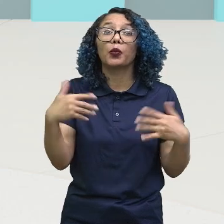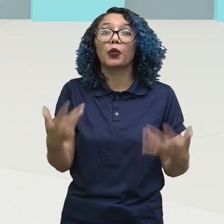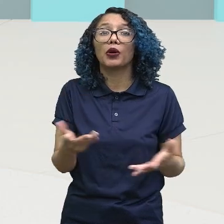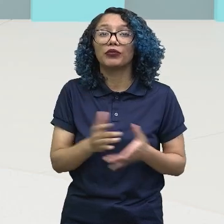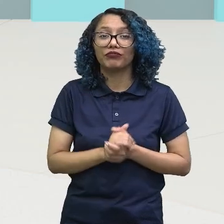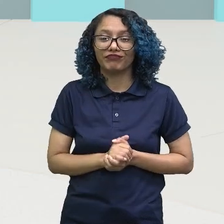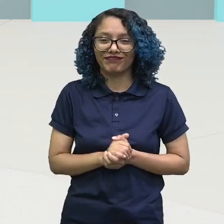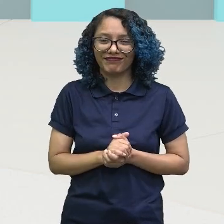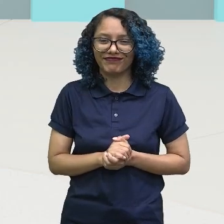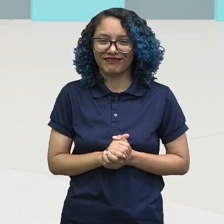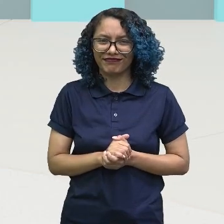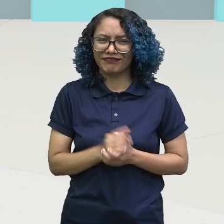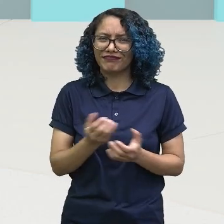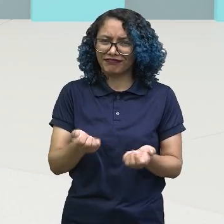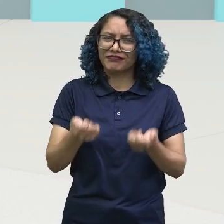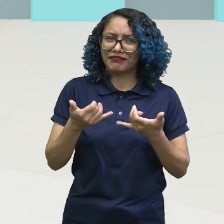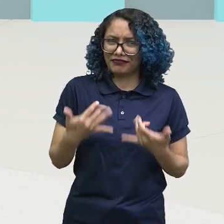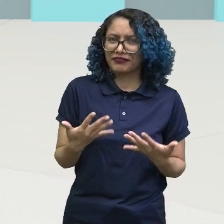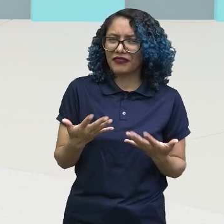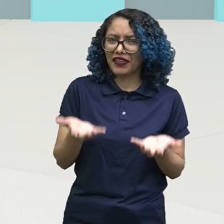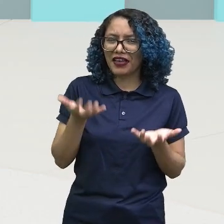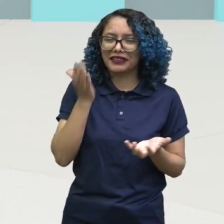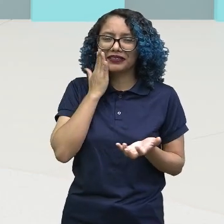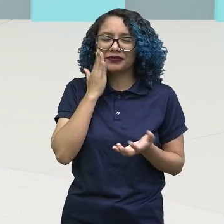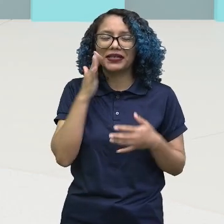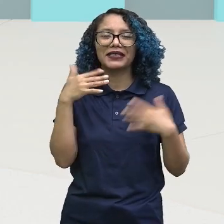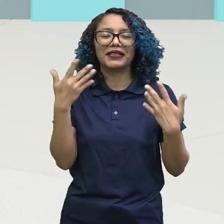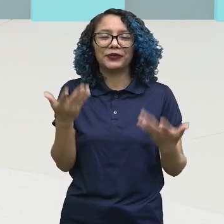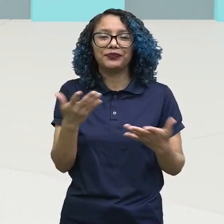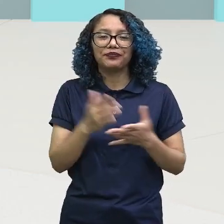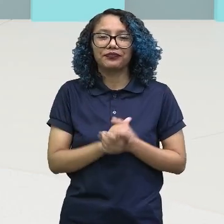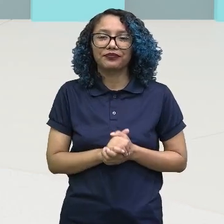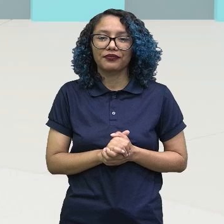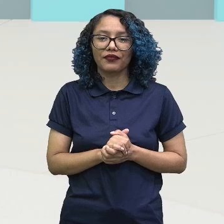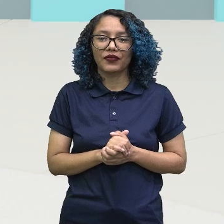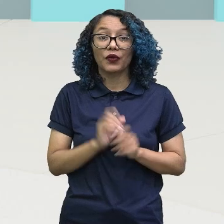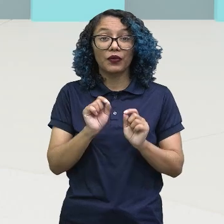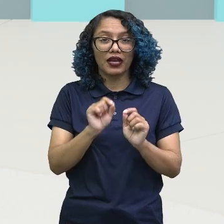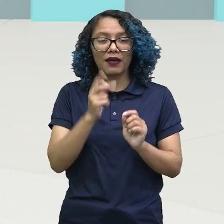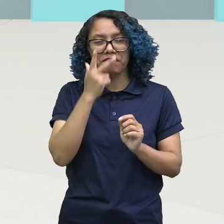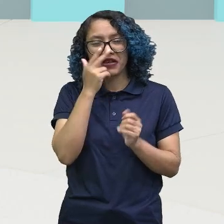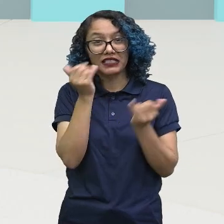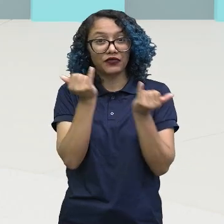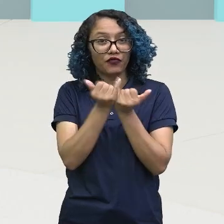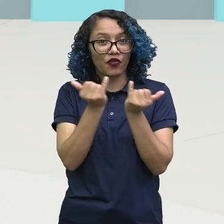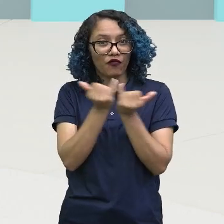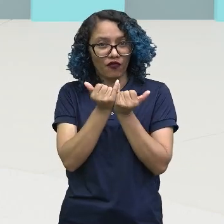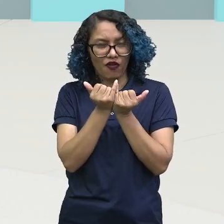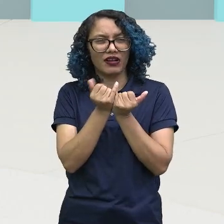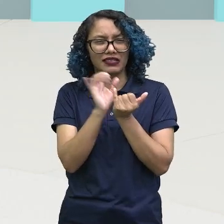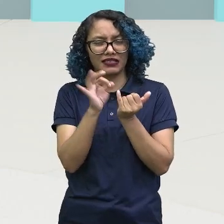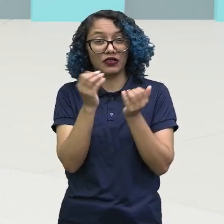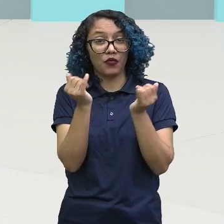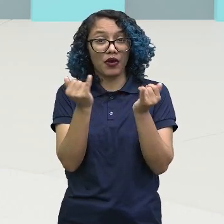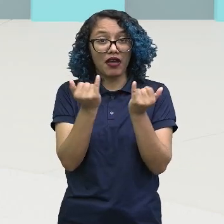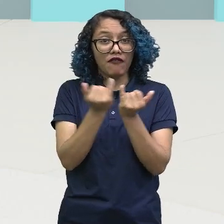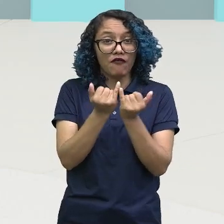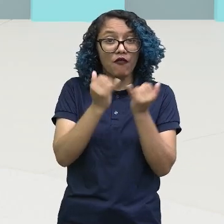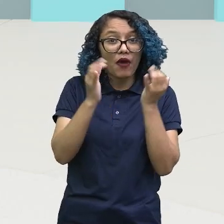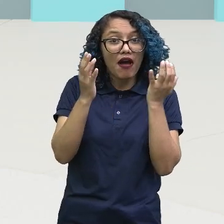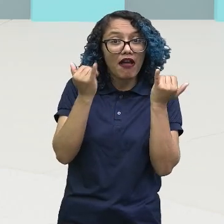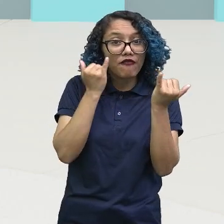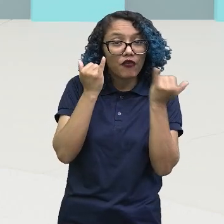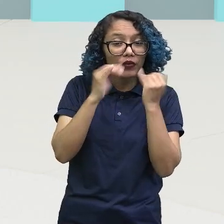mãe, qual é o teu sonho? Diz aí, porque eu quero saber. Veja que é basicamente uma fofoca, é uma informação extra. Tanto que se eu